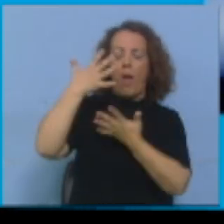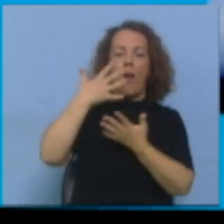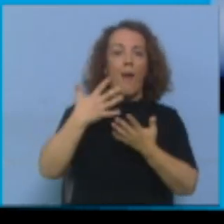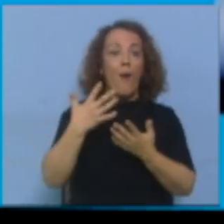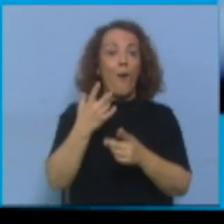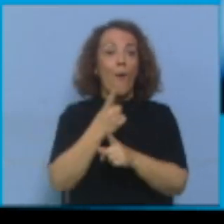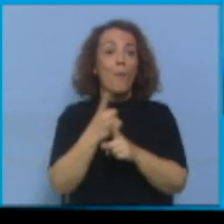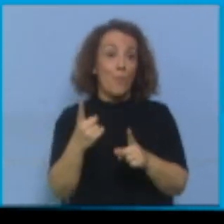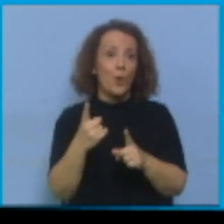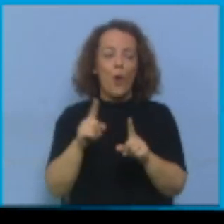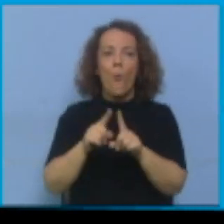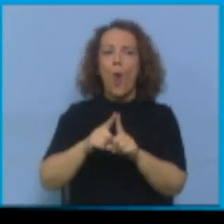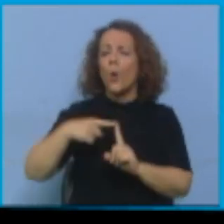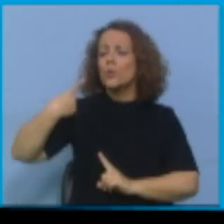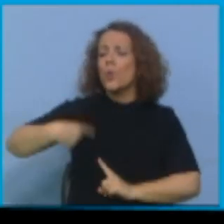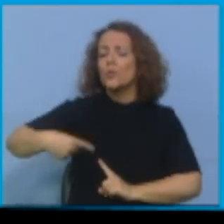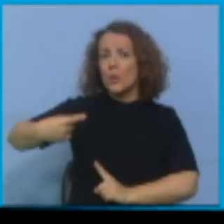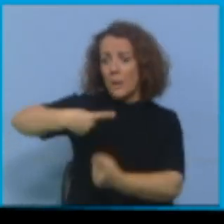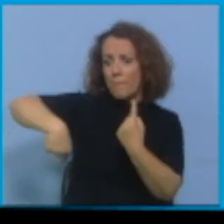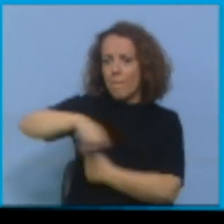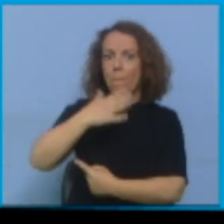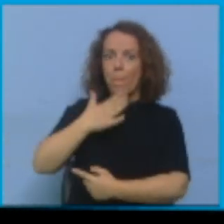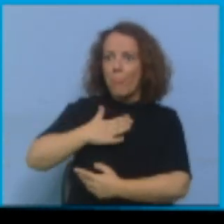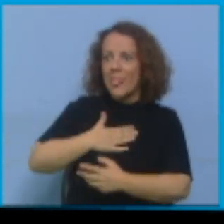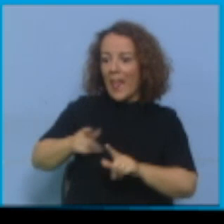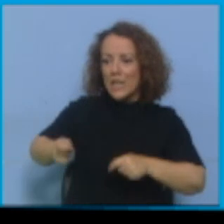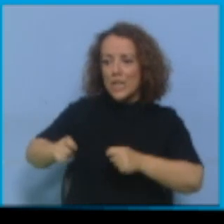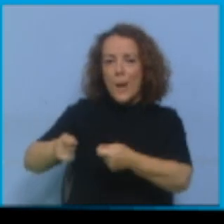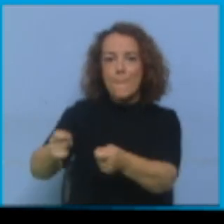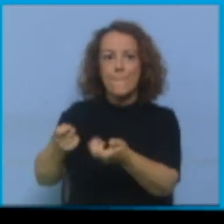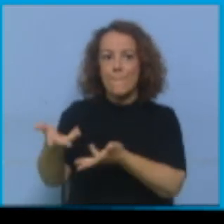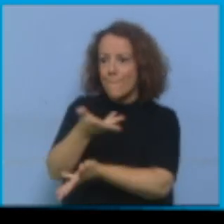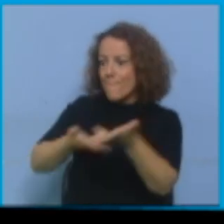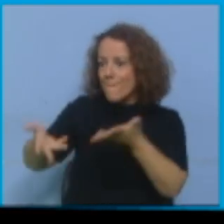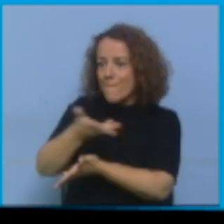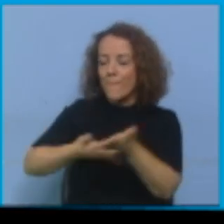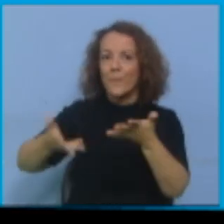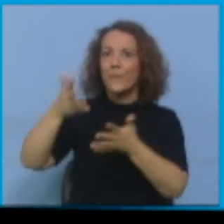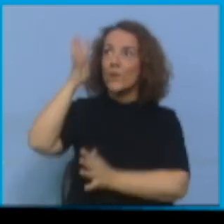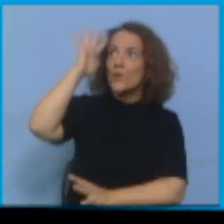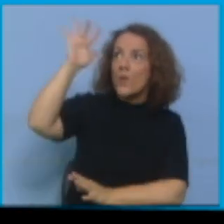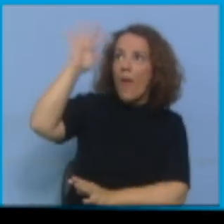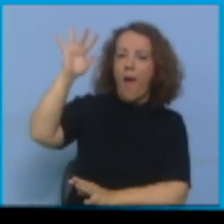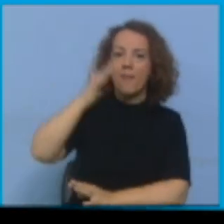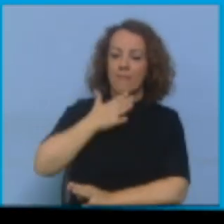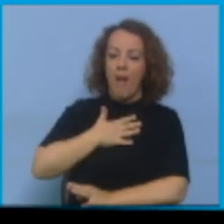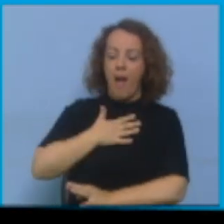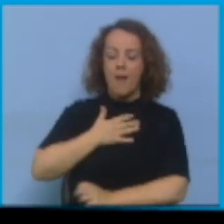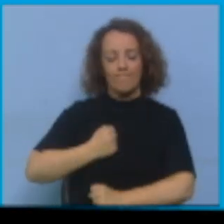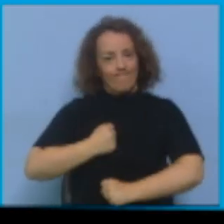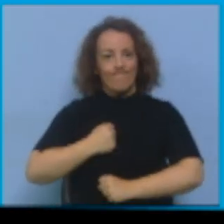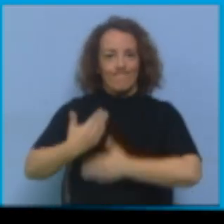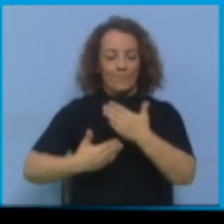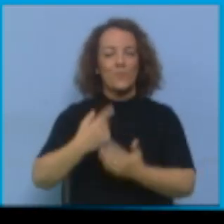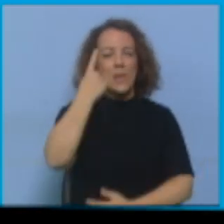aconteciam no mundo de relações que são enorme. estimulantes, que nos fazem levantar, que nos fazem sonhar, que nos fazem pôr de pé. A